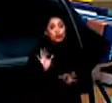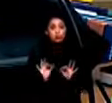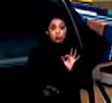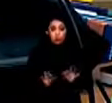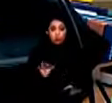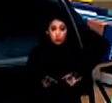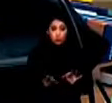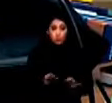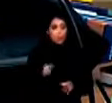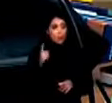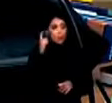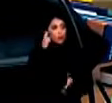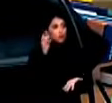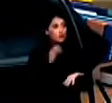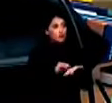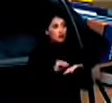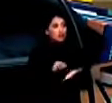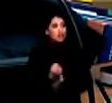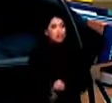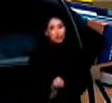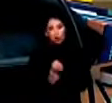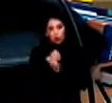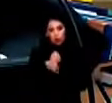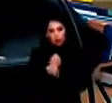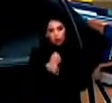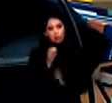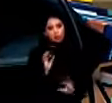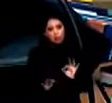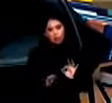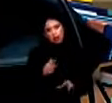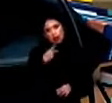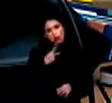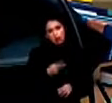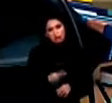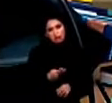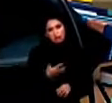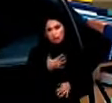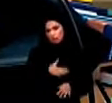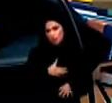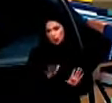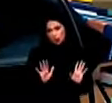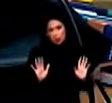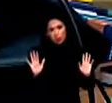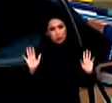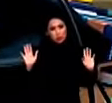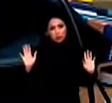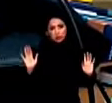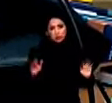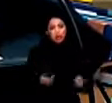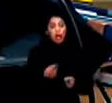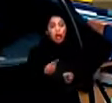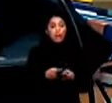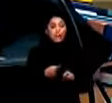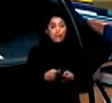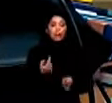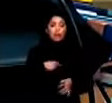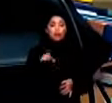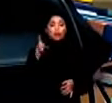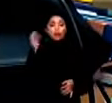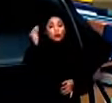traga segurança jurídica, e digo isso com muita tranquilidade, porque, salvo